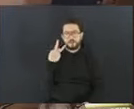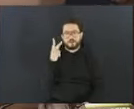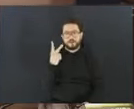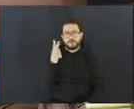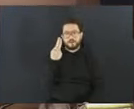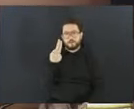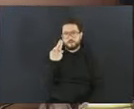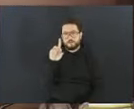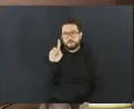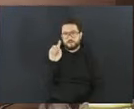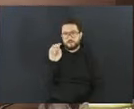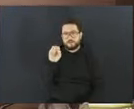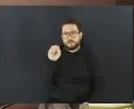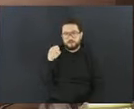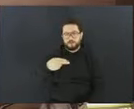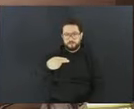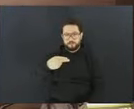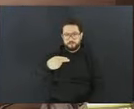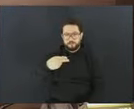esse bloco dos vereadores.